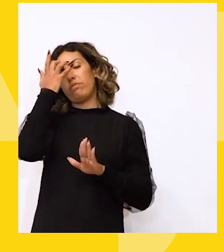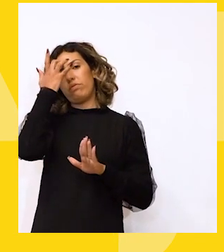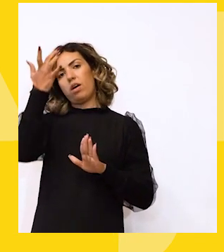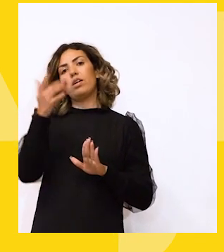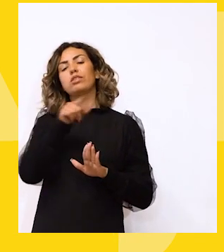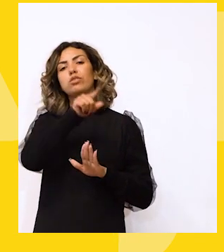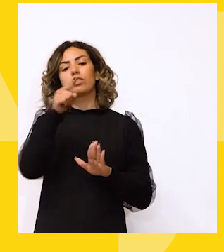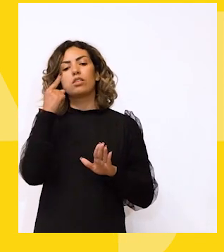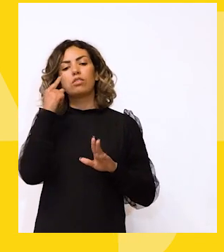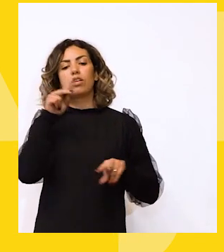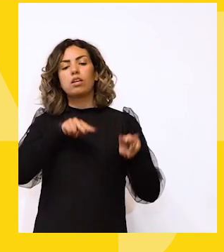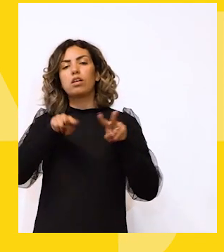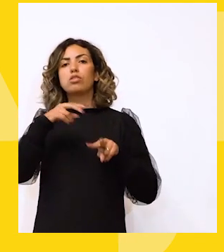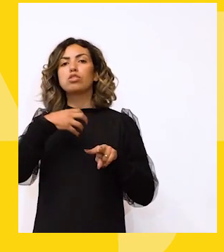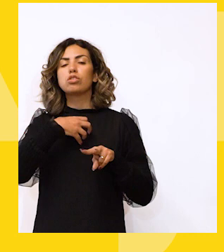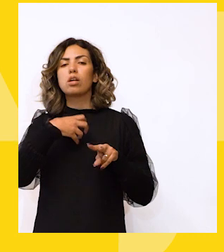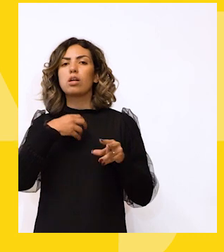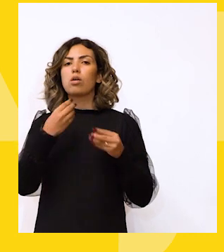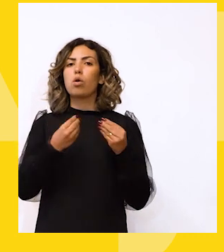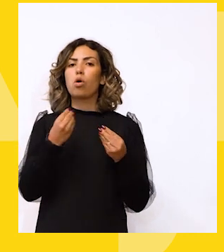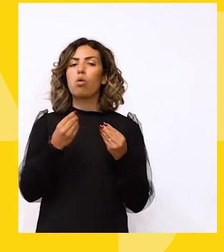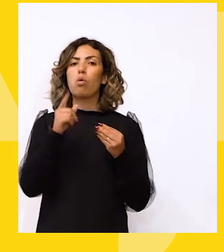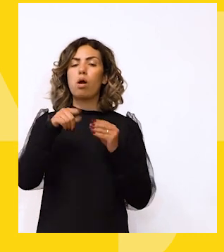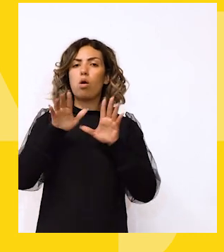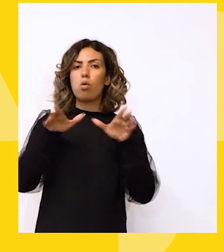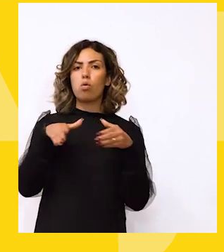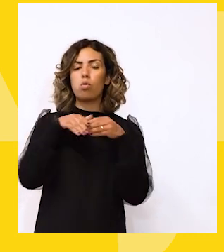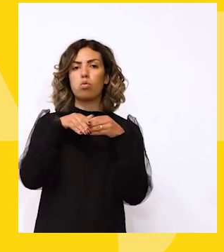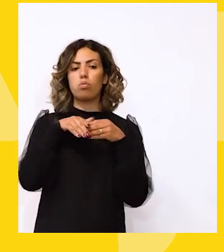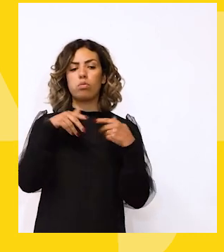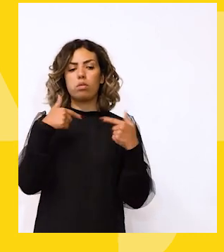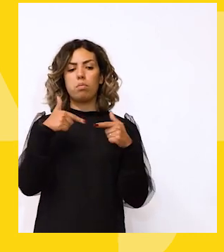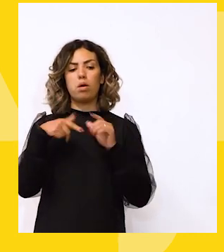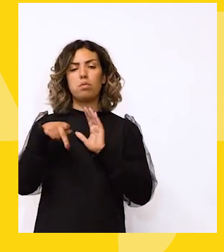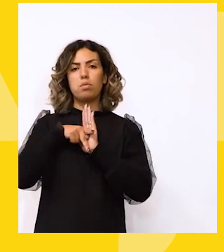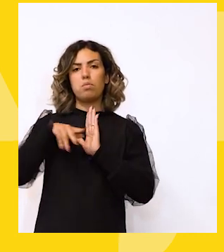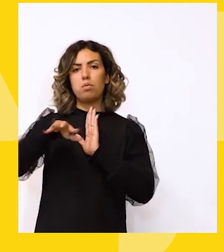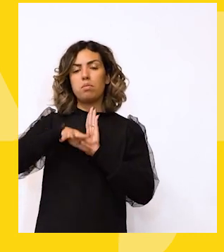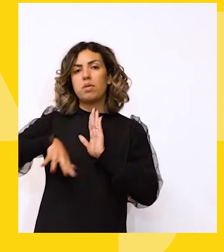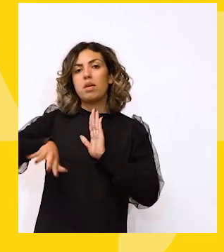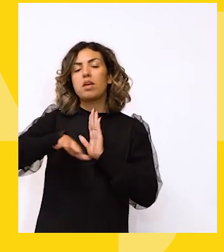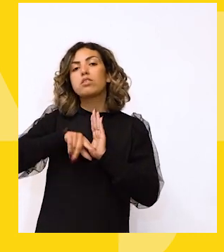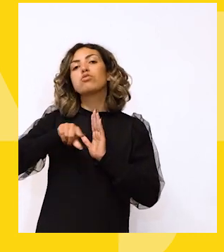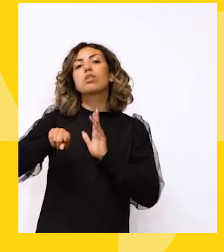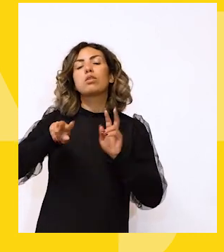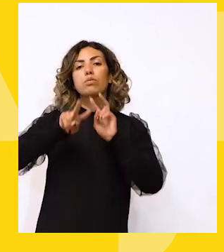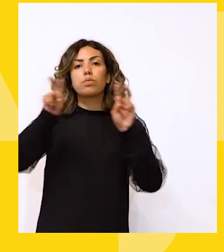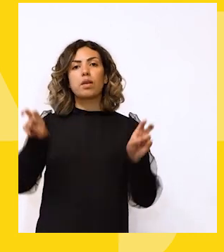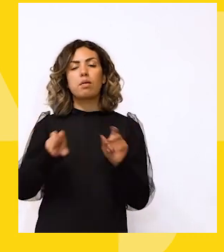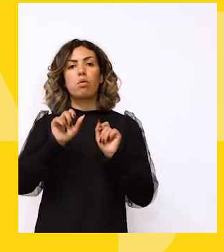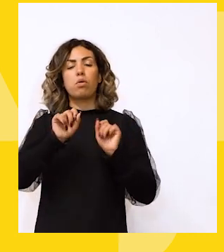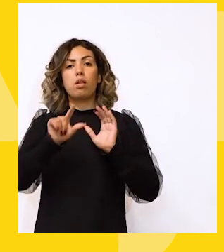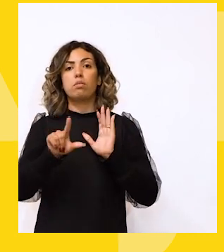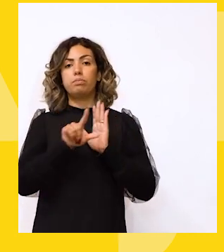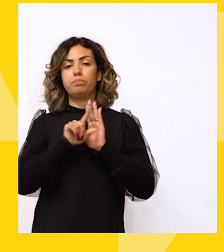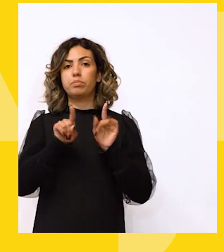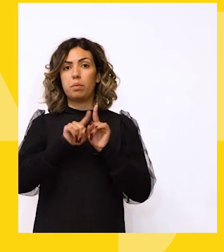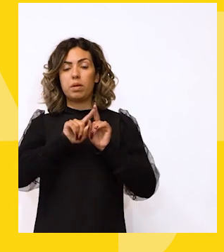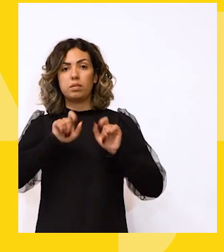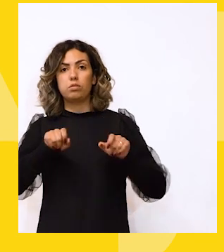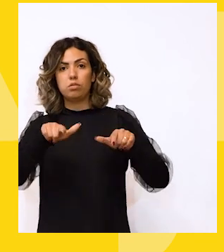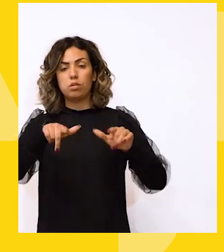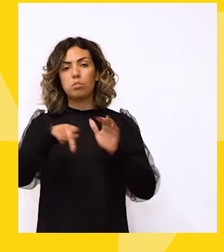aqui na questão de agora o grupo de trabalho de ambiente o tema legislação certificação ambiente